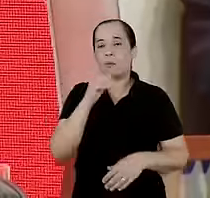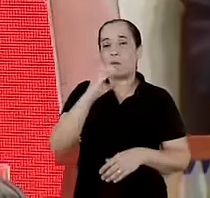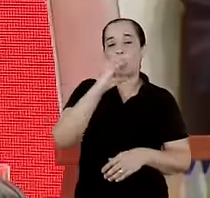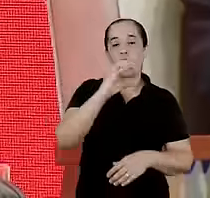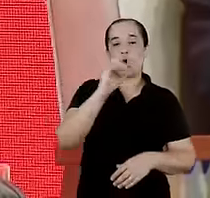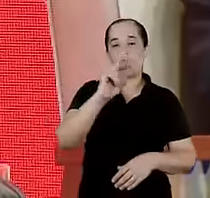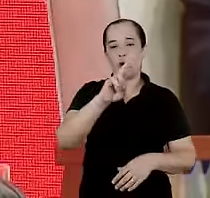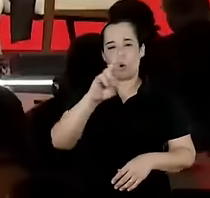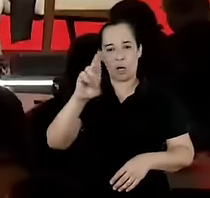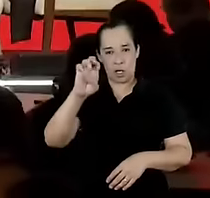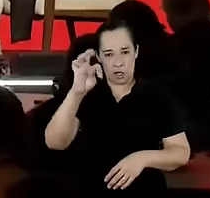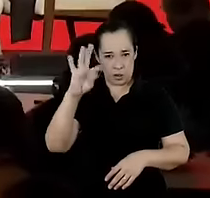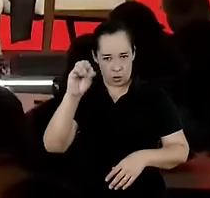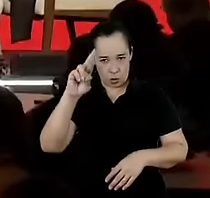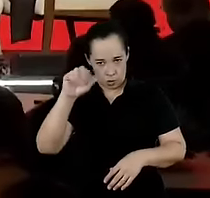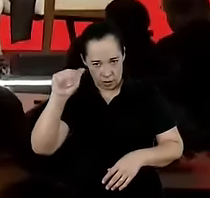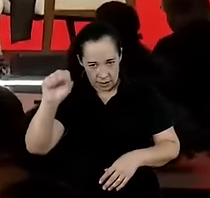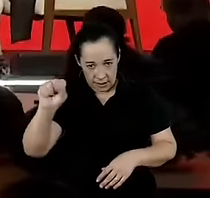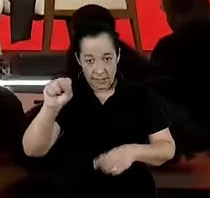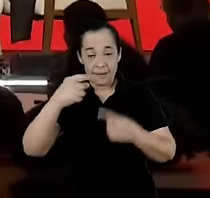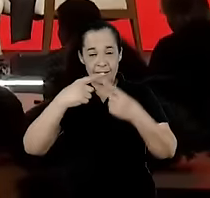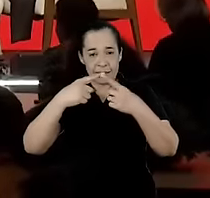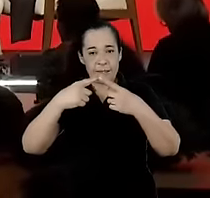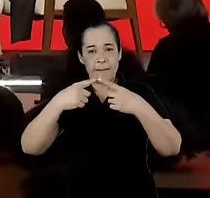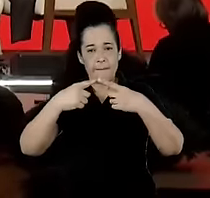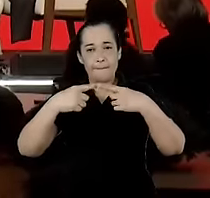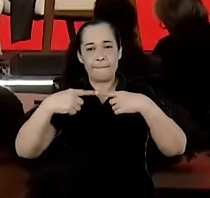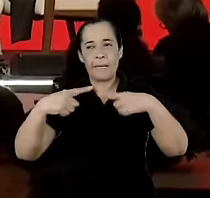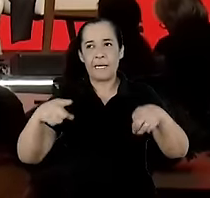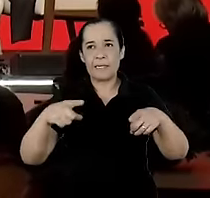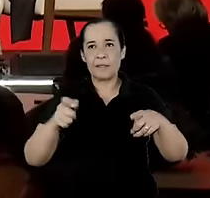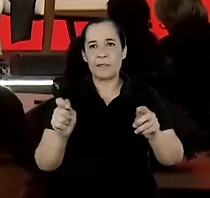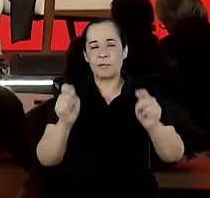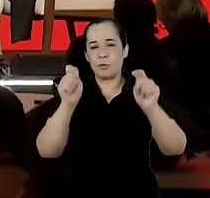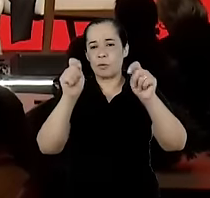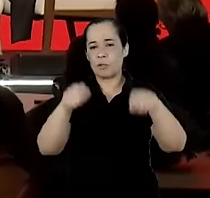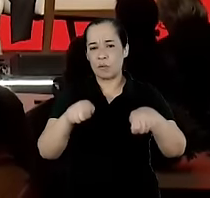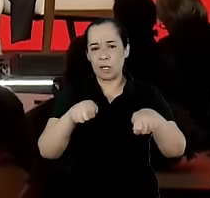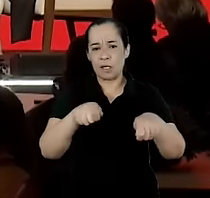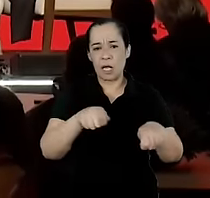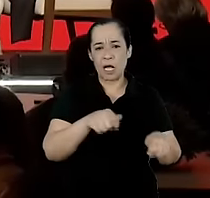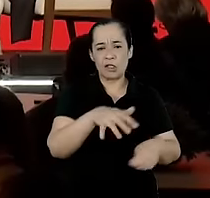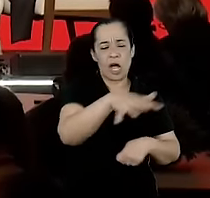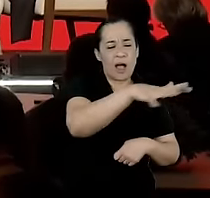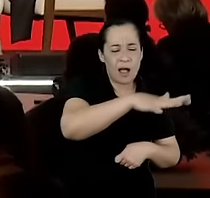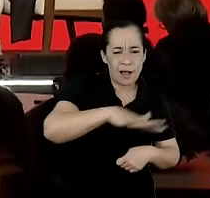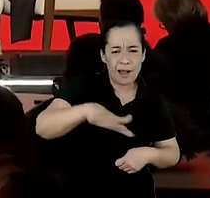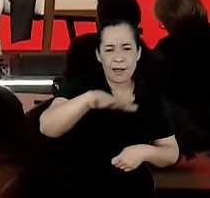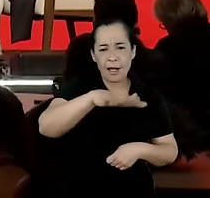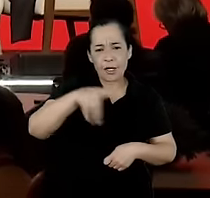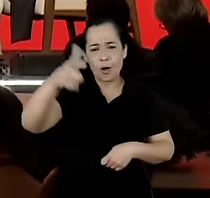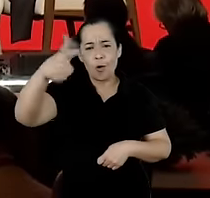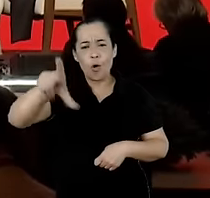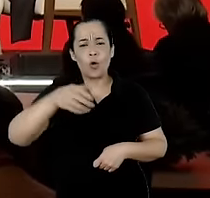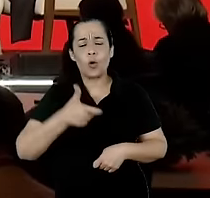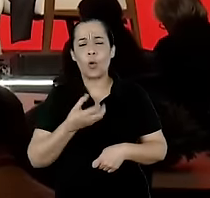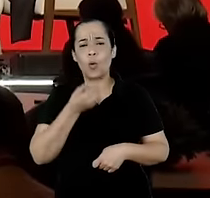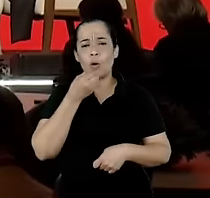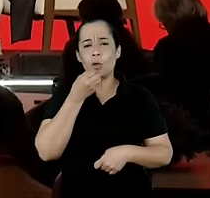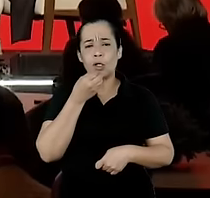mesmos produtos mas a gente tem a ideia de levar isso aí para outras dimensões para outras oportunidades de